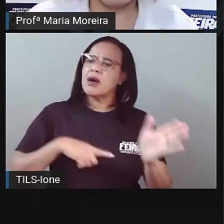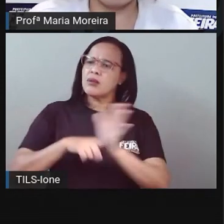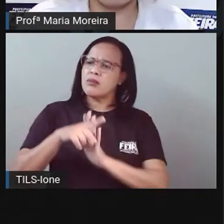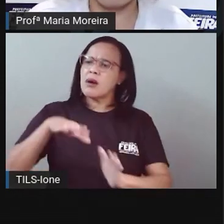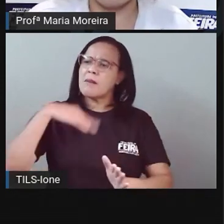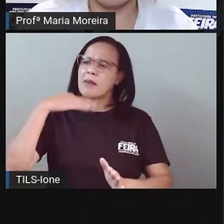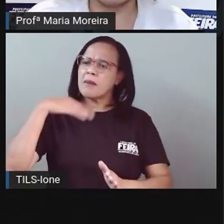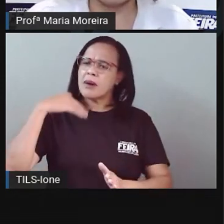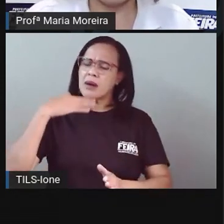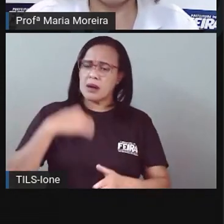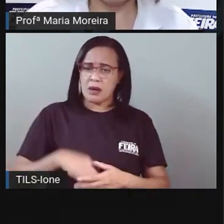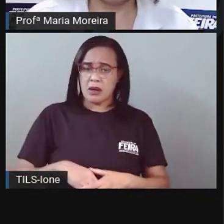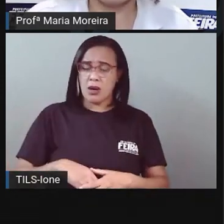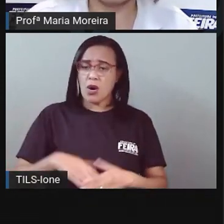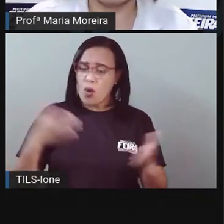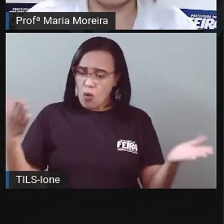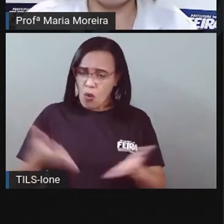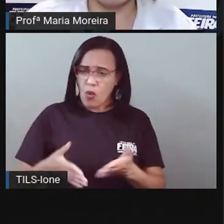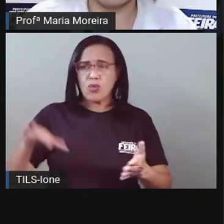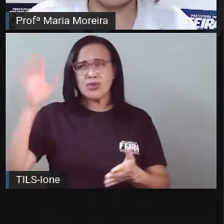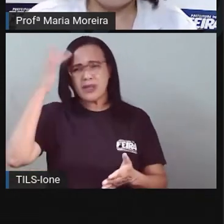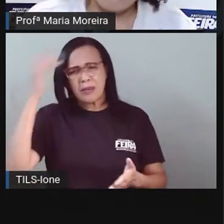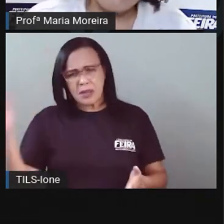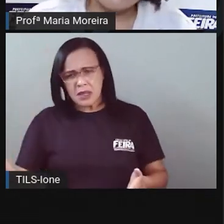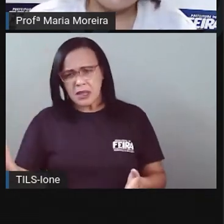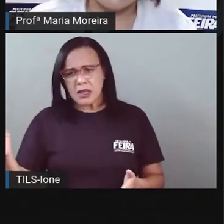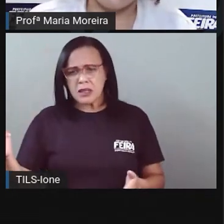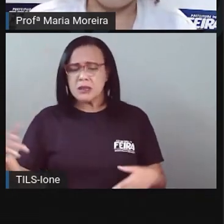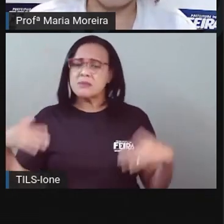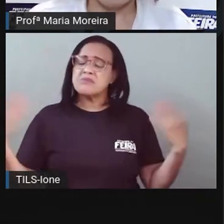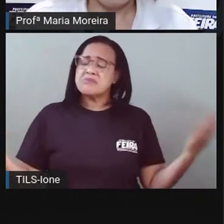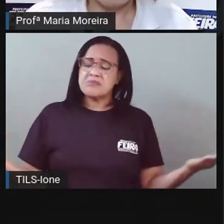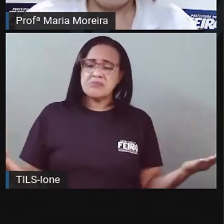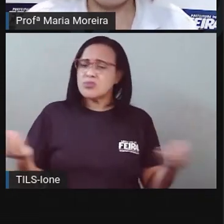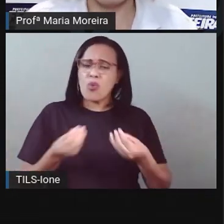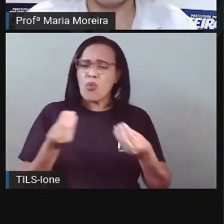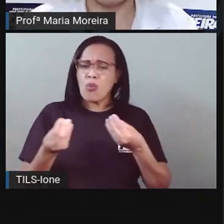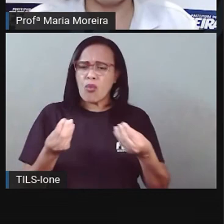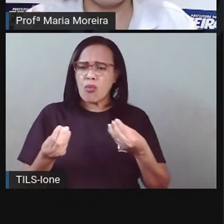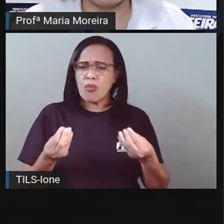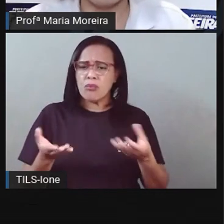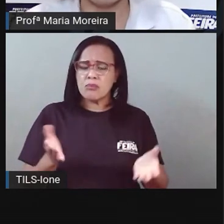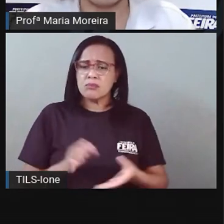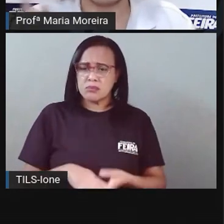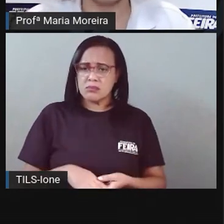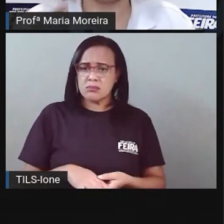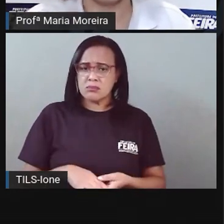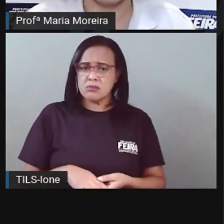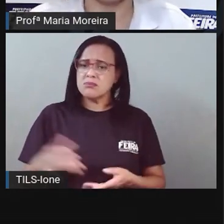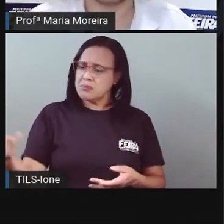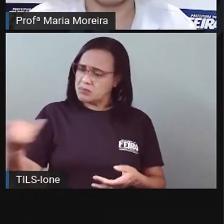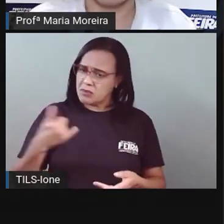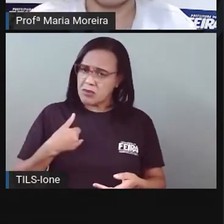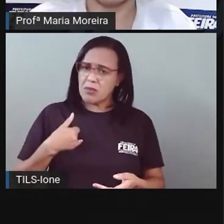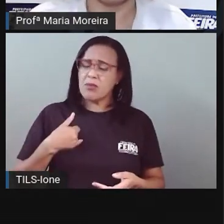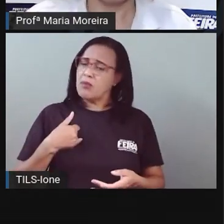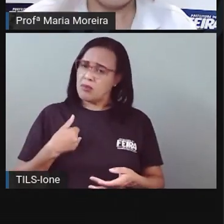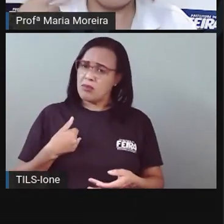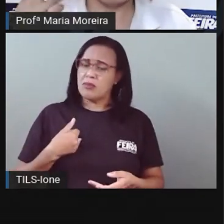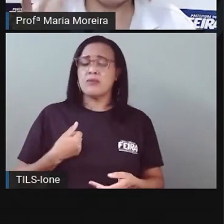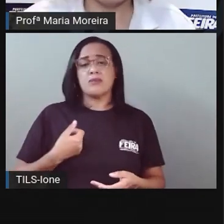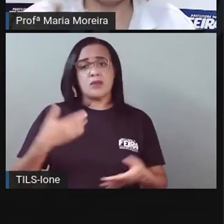que foi, filha? Hoje é amanhã, mãe? Como assim, Carol? Ué, mãe, você disse que eu ia na casa de